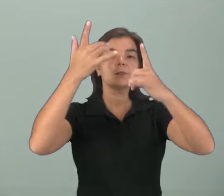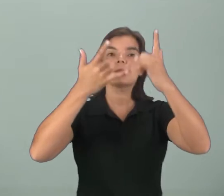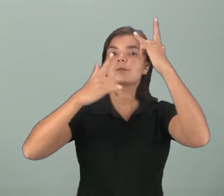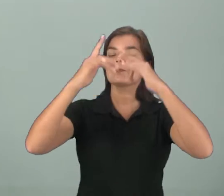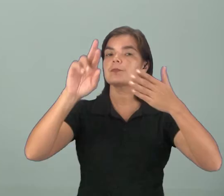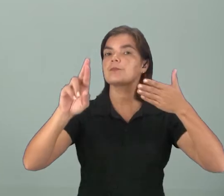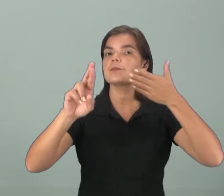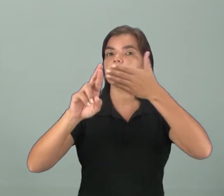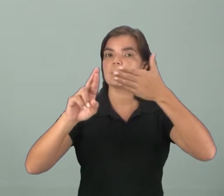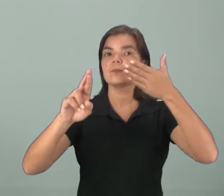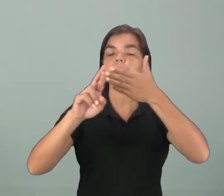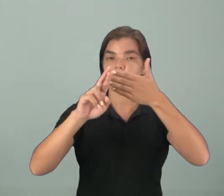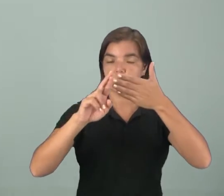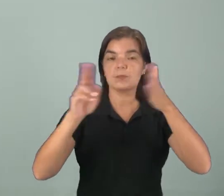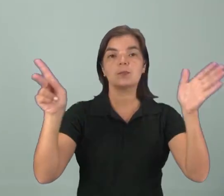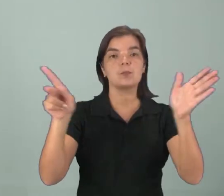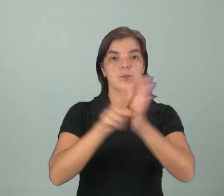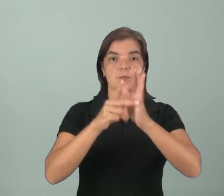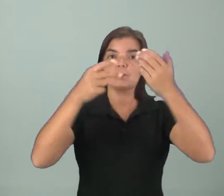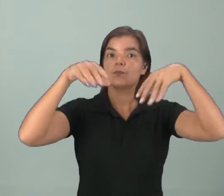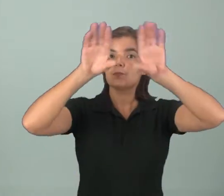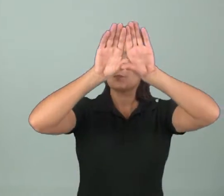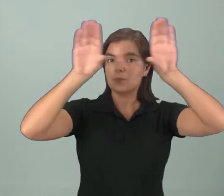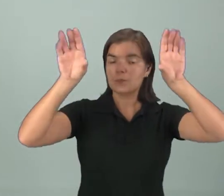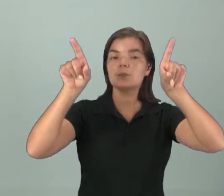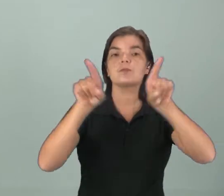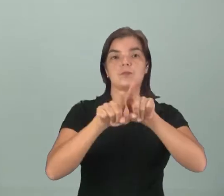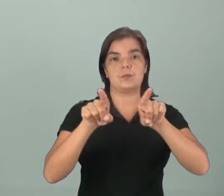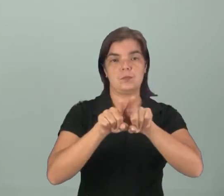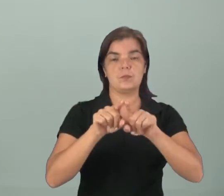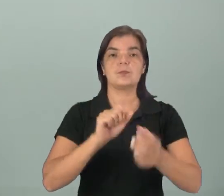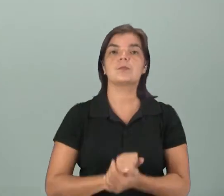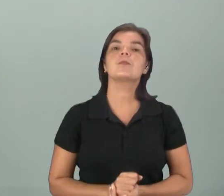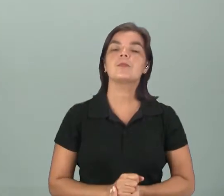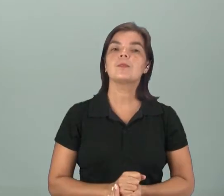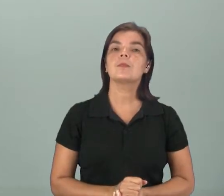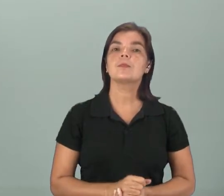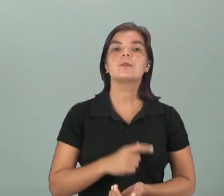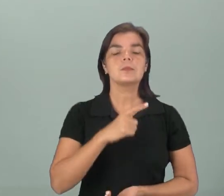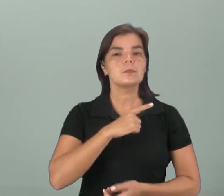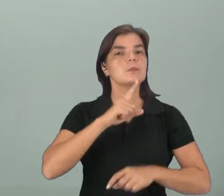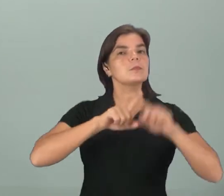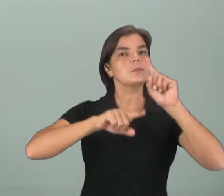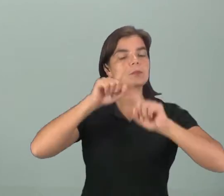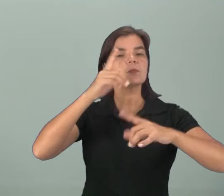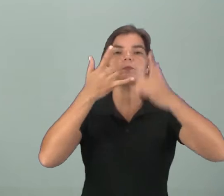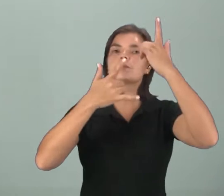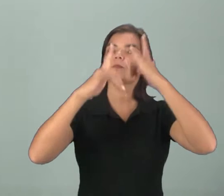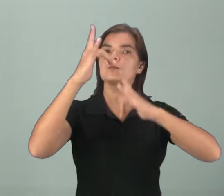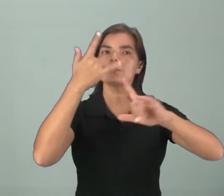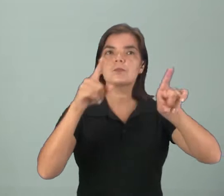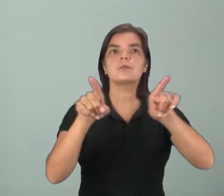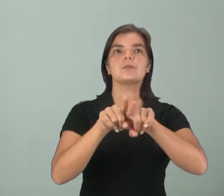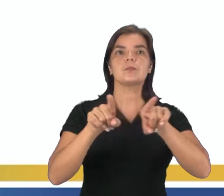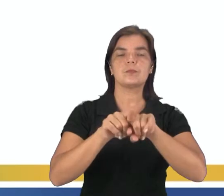brillante se refere já ao astro em si, né? No céu há uma estrela brilhante.